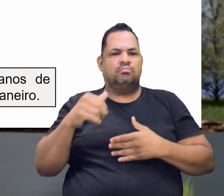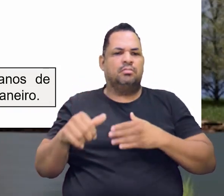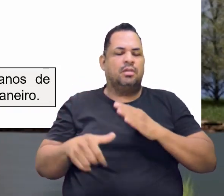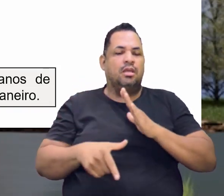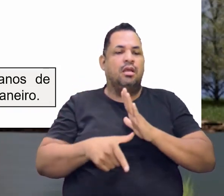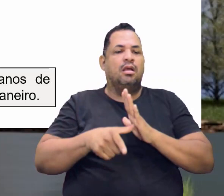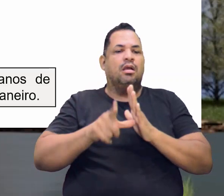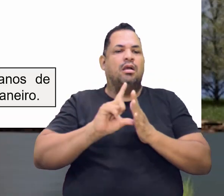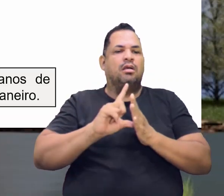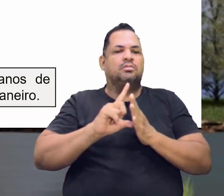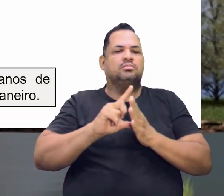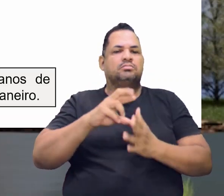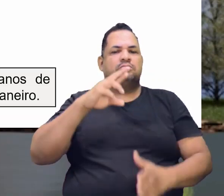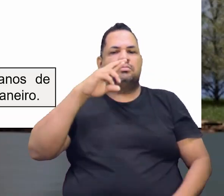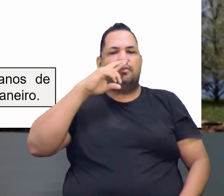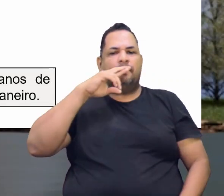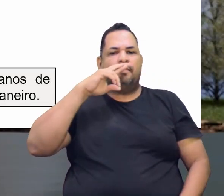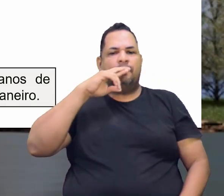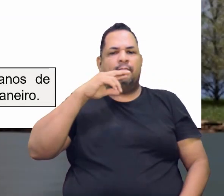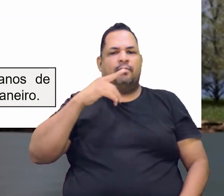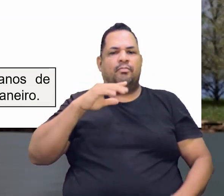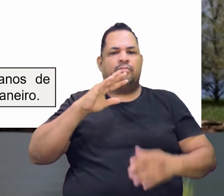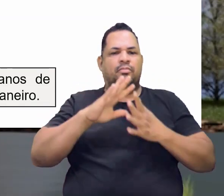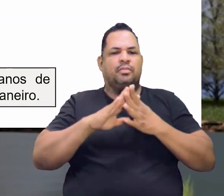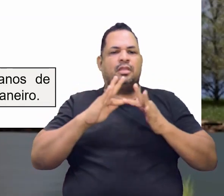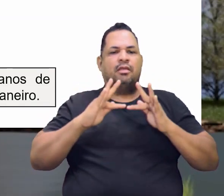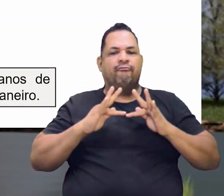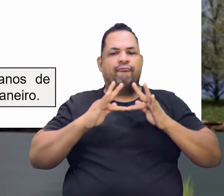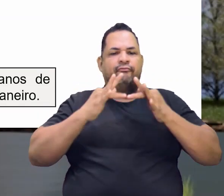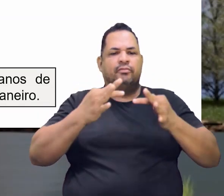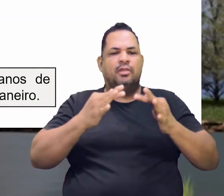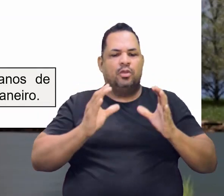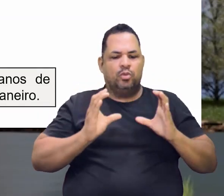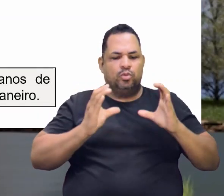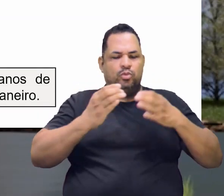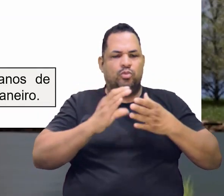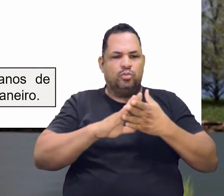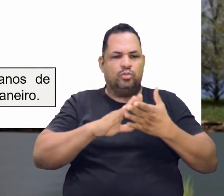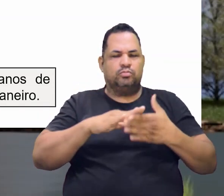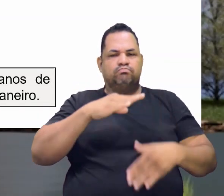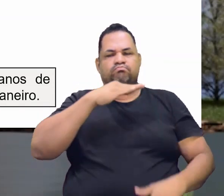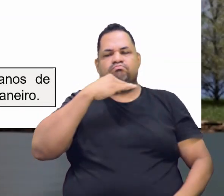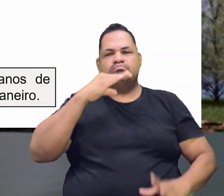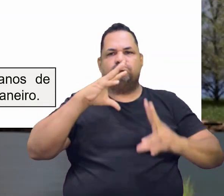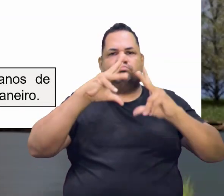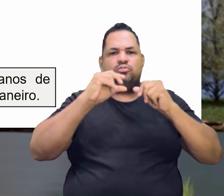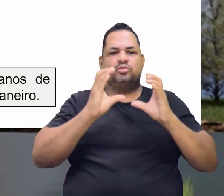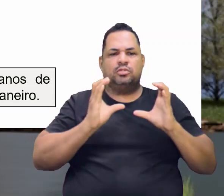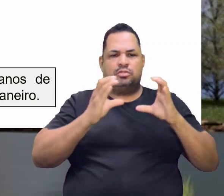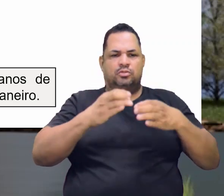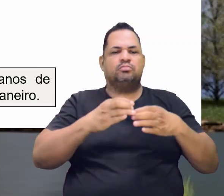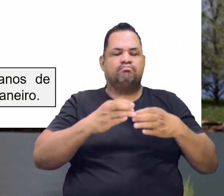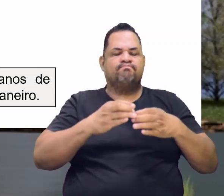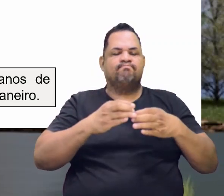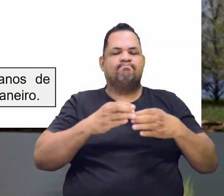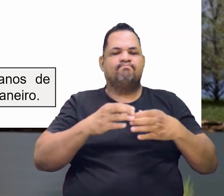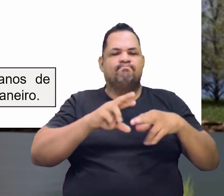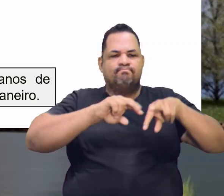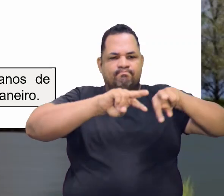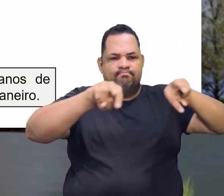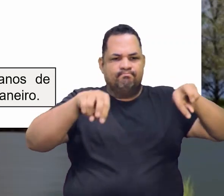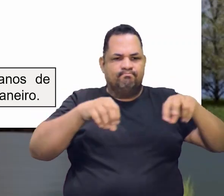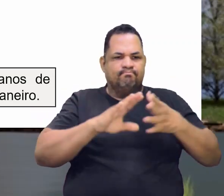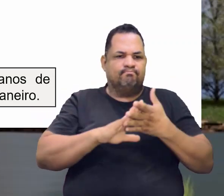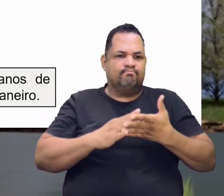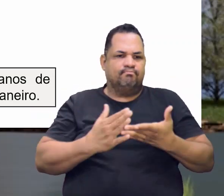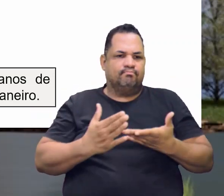que o Rondon. Rondon vai ser o último a fechar os olhos de todo aquele grupo.